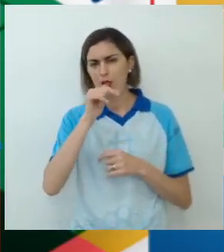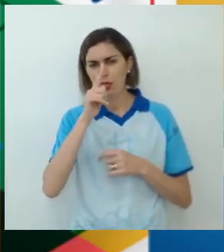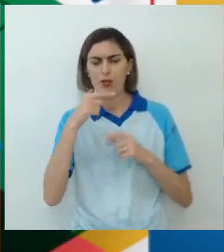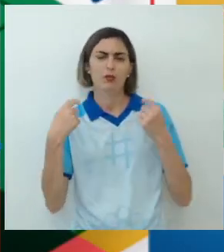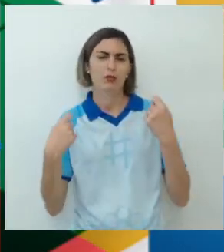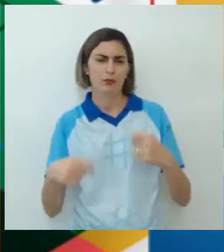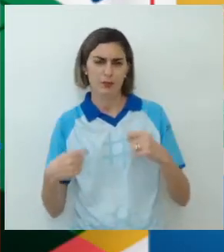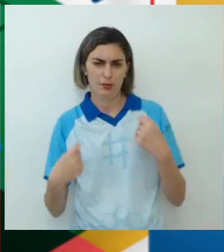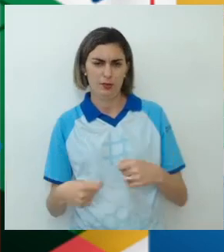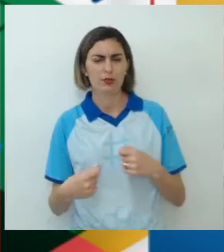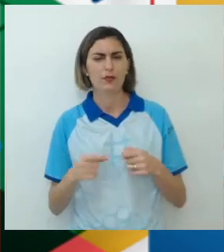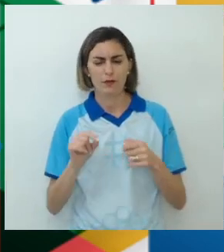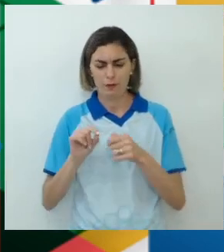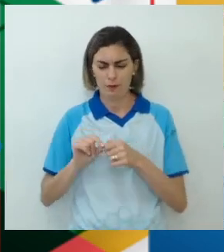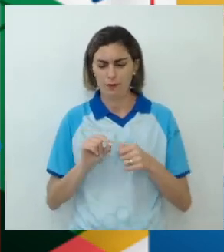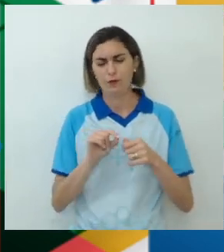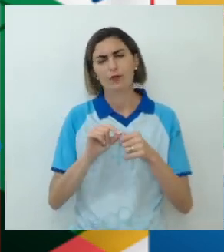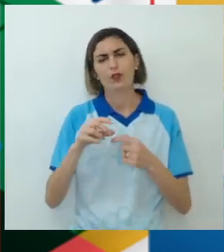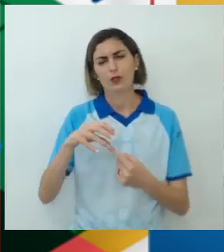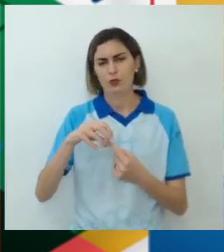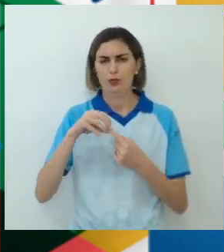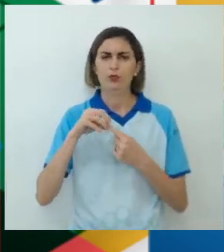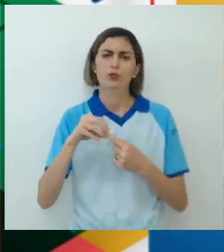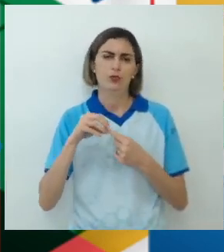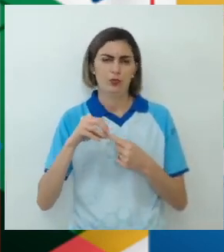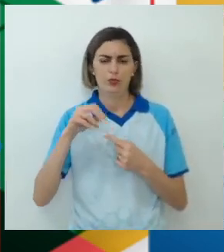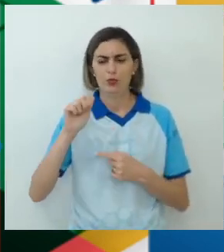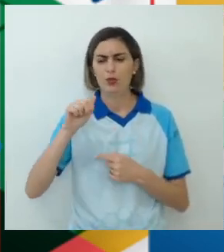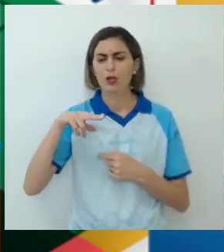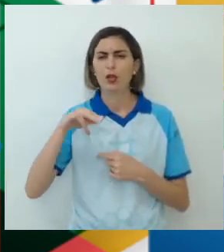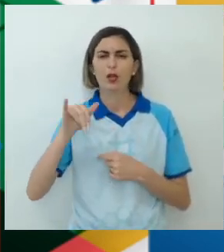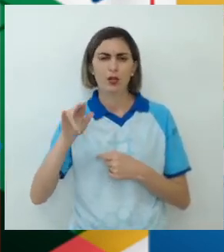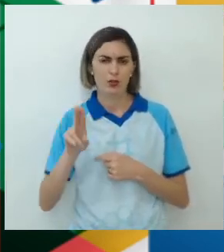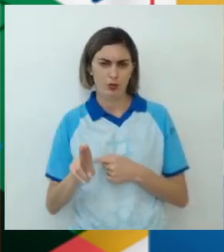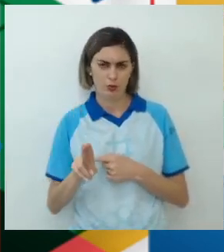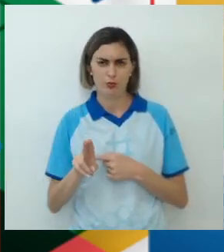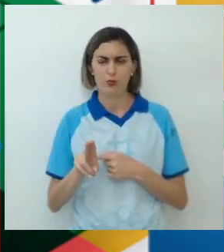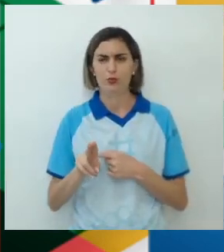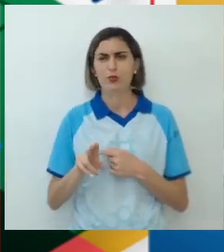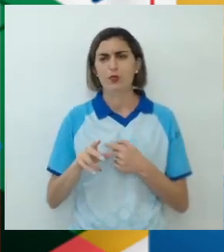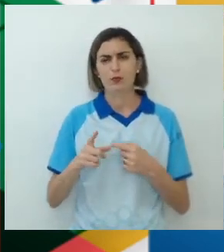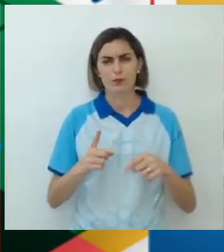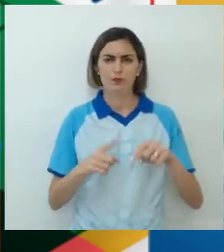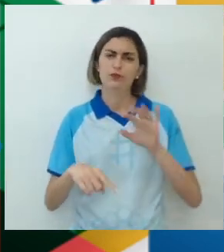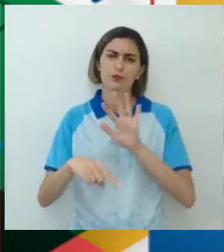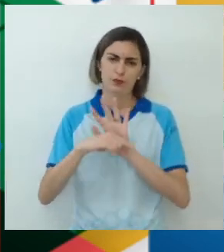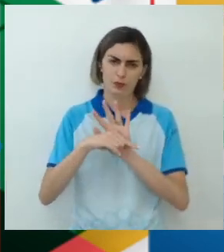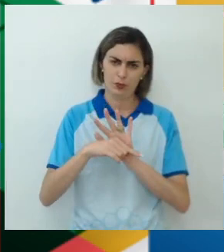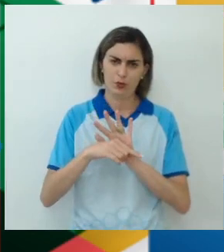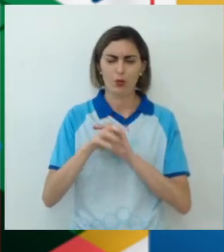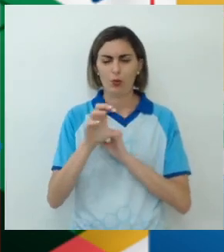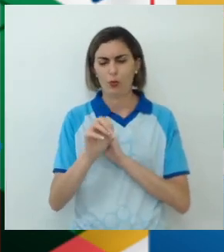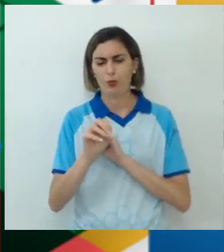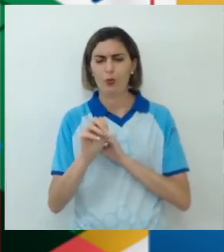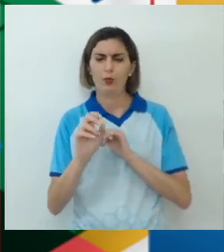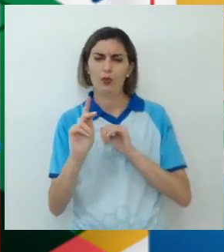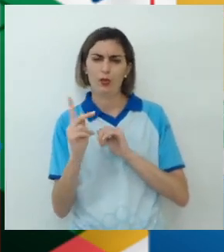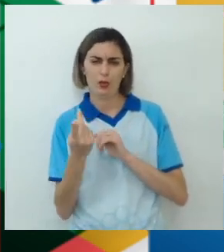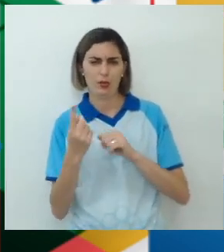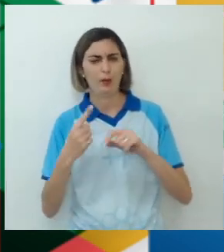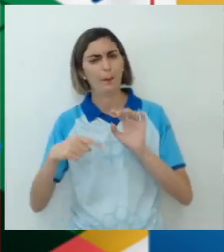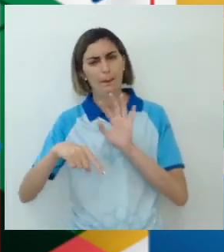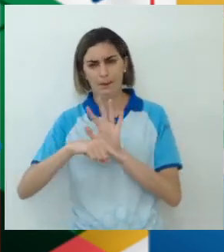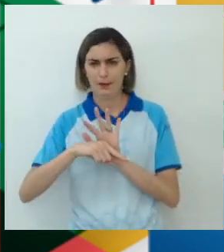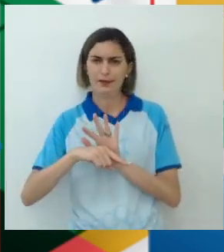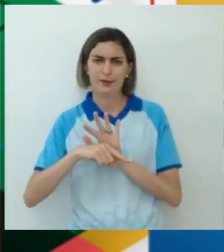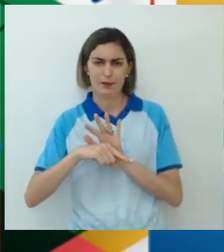de novo, produz como único ânion, ou seja, íon de carga negativa, o OH-. Então,